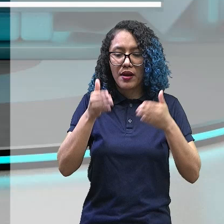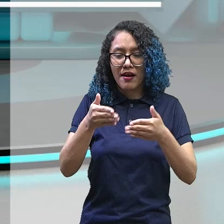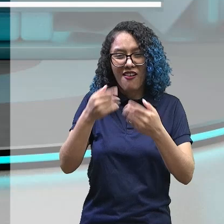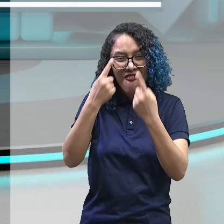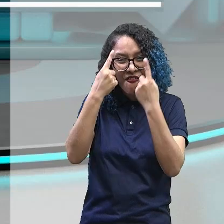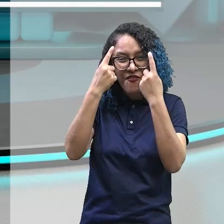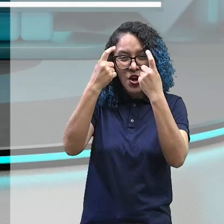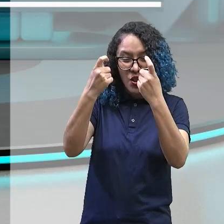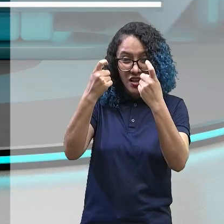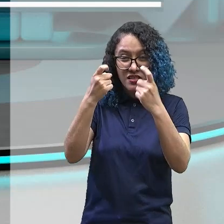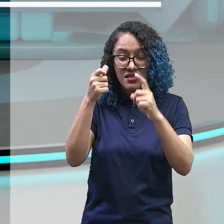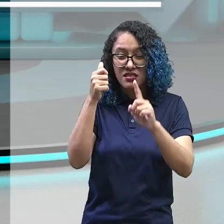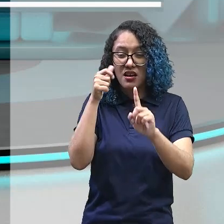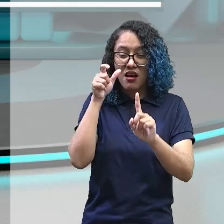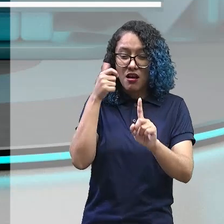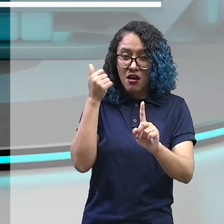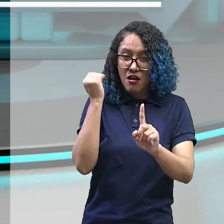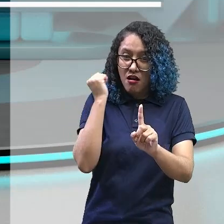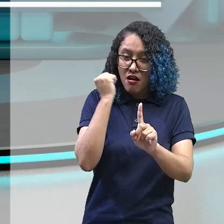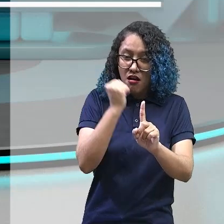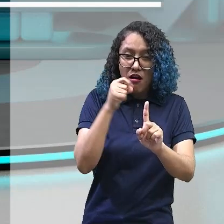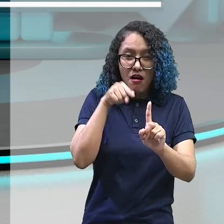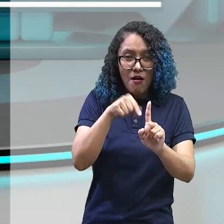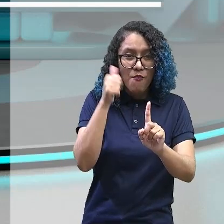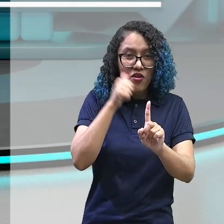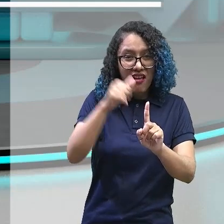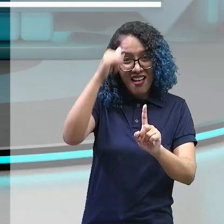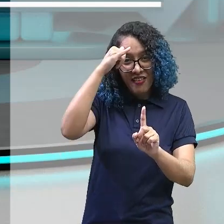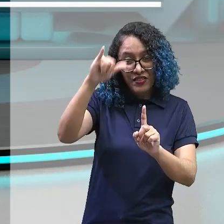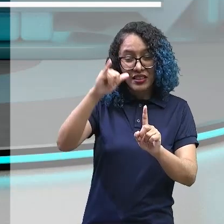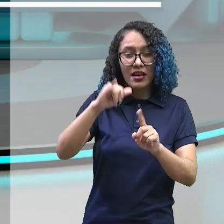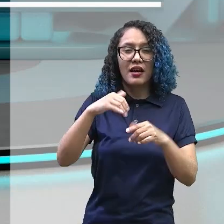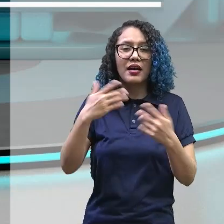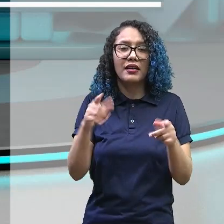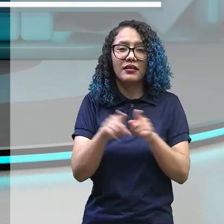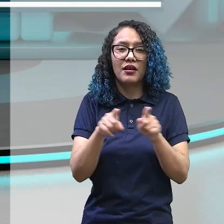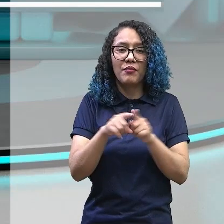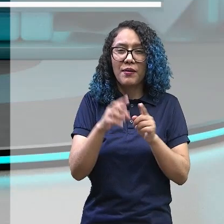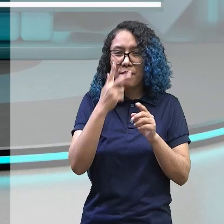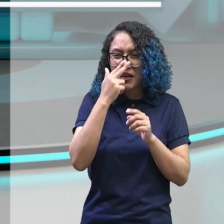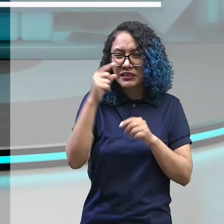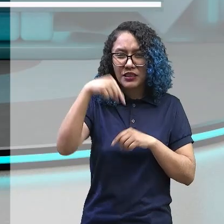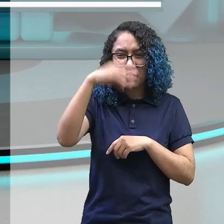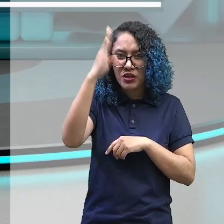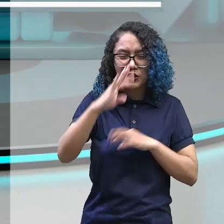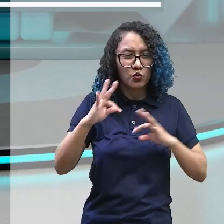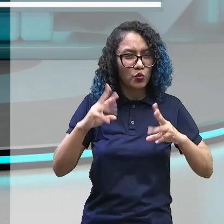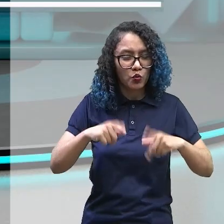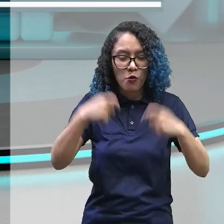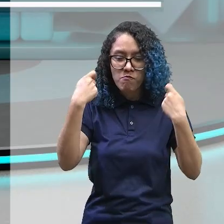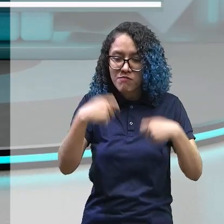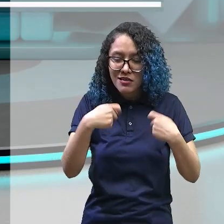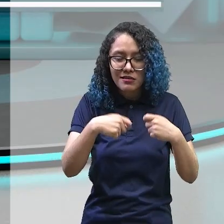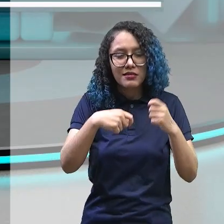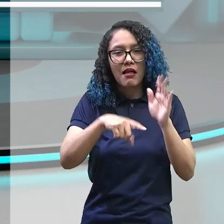violência contra as mulheres, e que, para tudo no Brasil, parece que a gente precisa ter leis